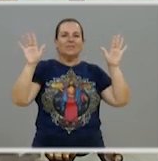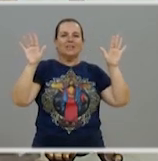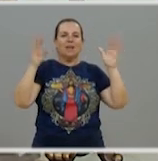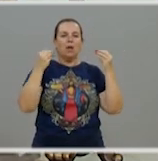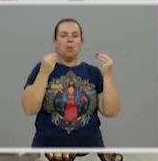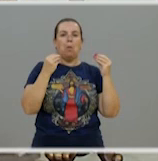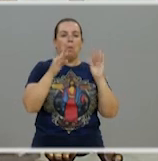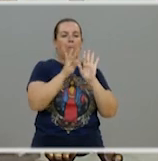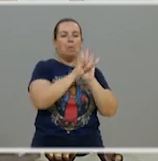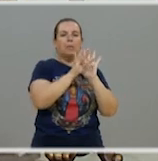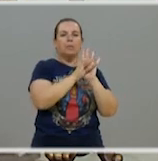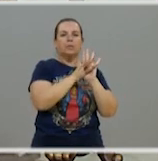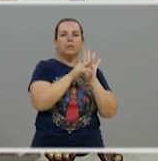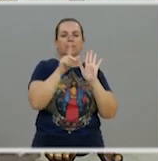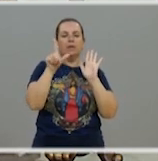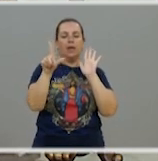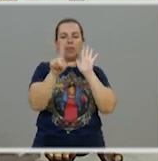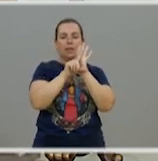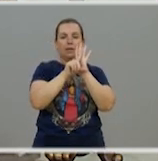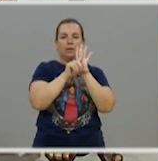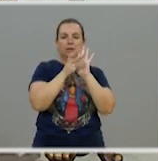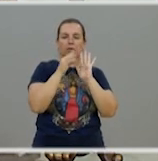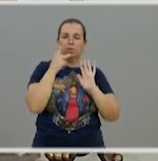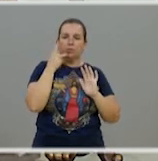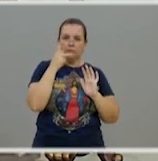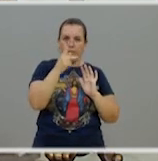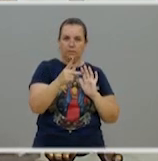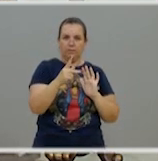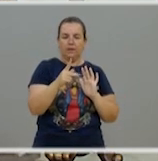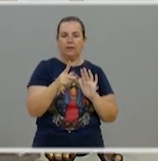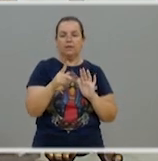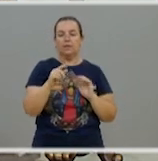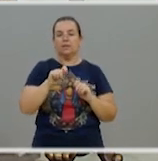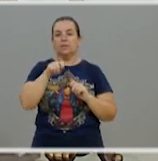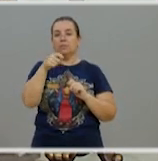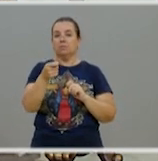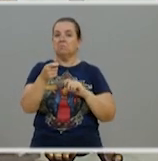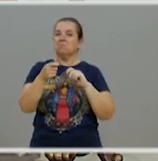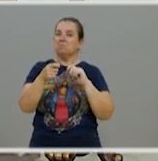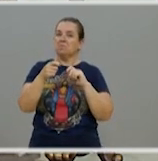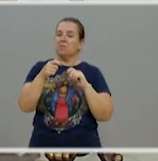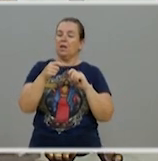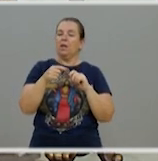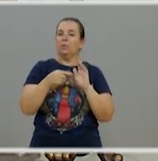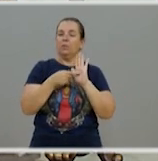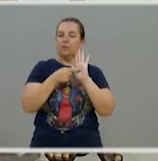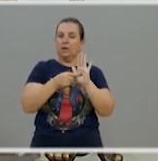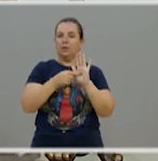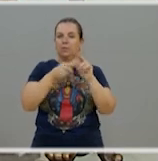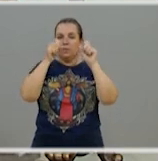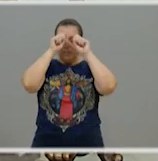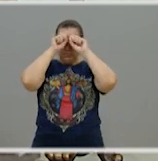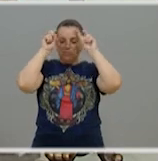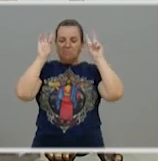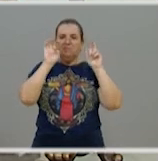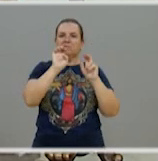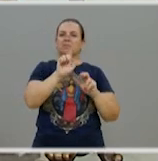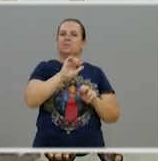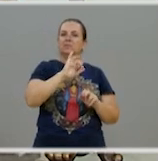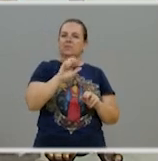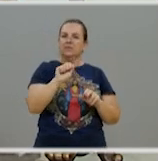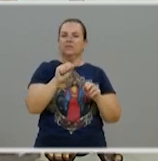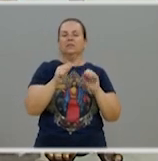testemunho da lei dos profetas, simbolizados em Moisés e Elias, nos ensina que, pela paixão e